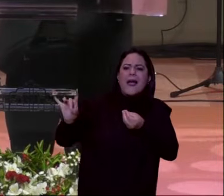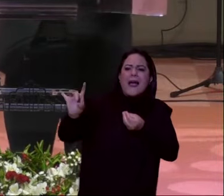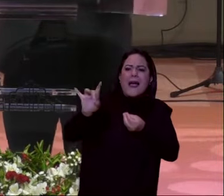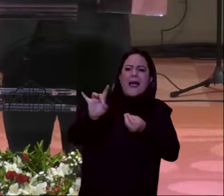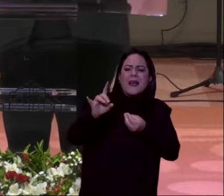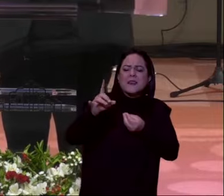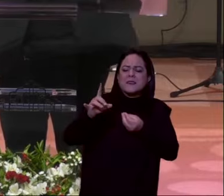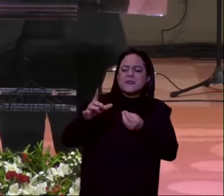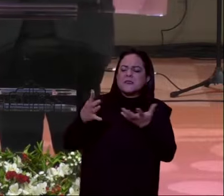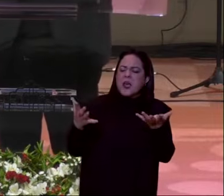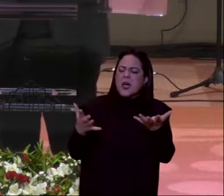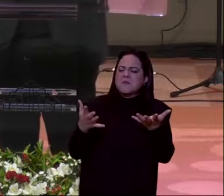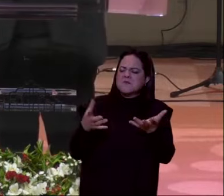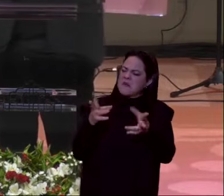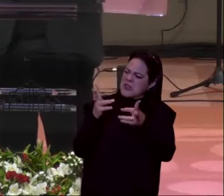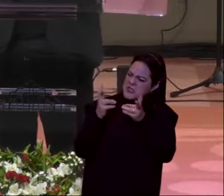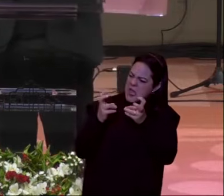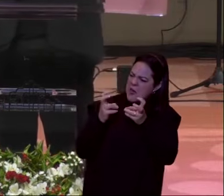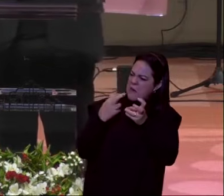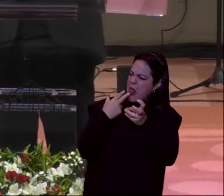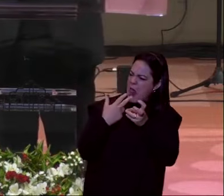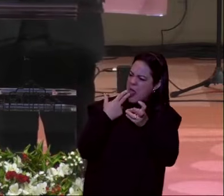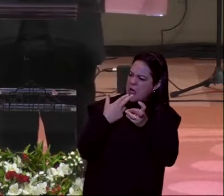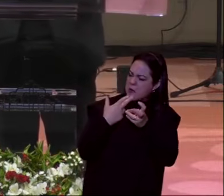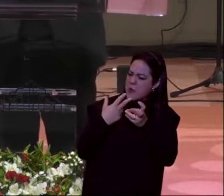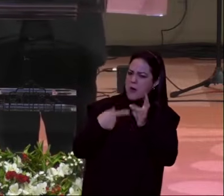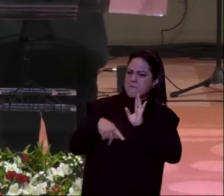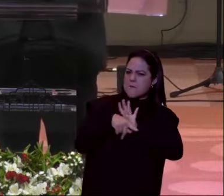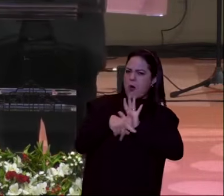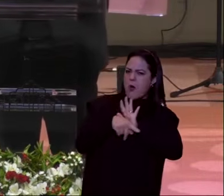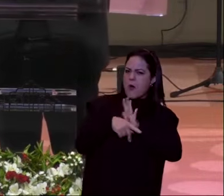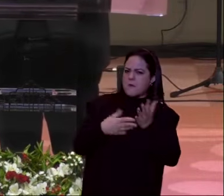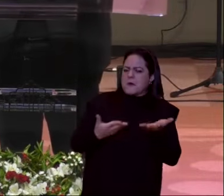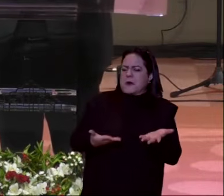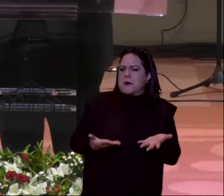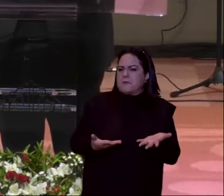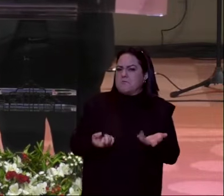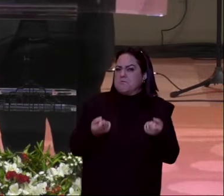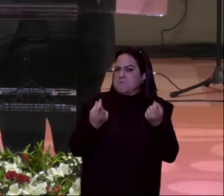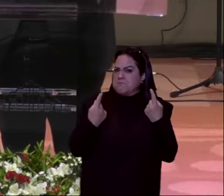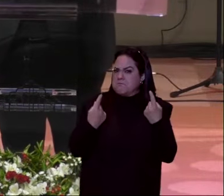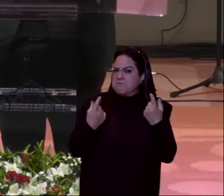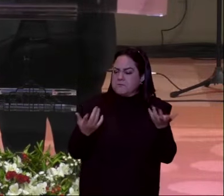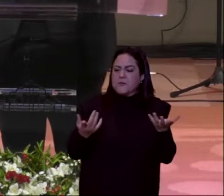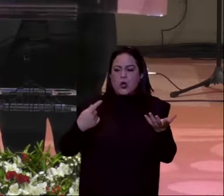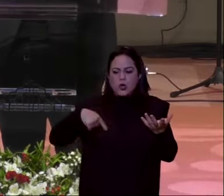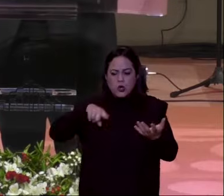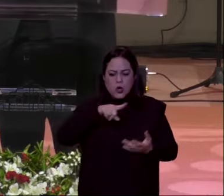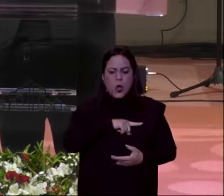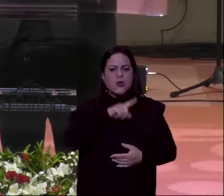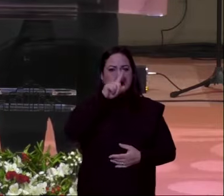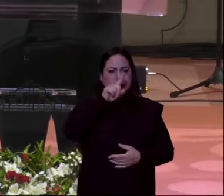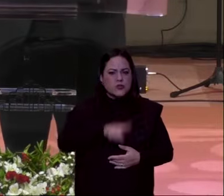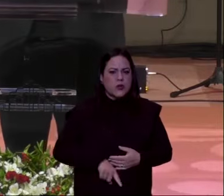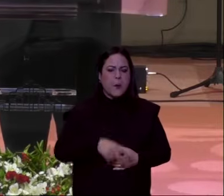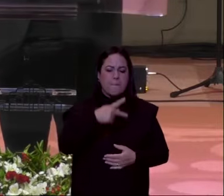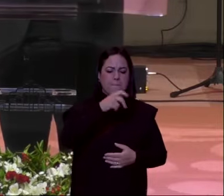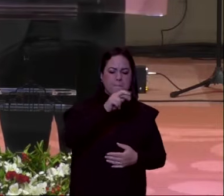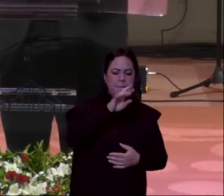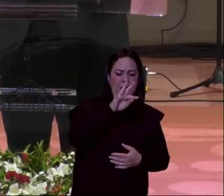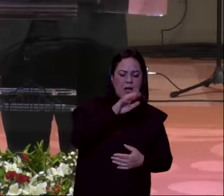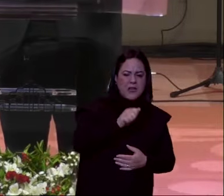de nós as ouvimos falar na nossa própria língua? Nós somos da Pártia,